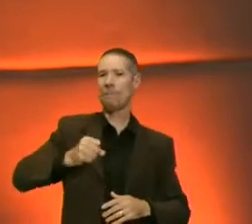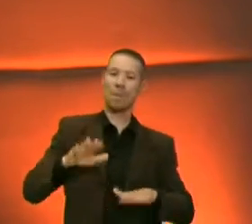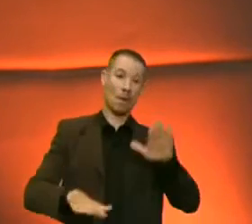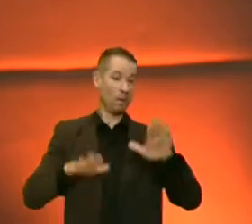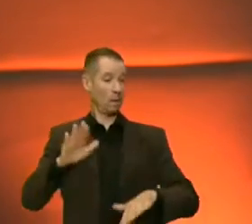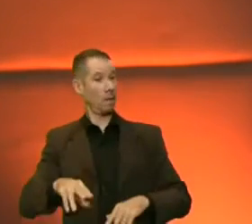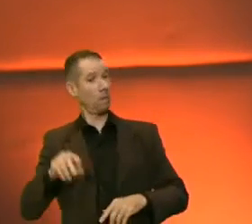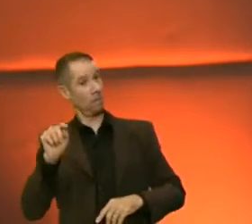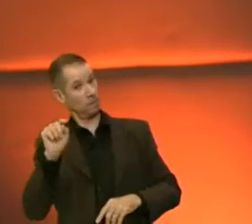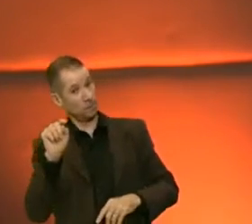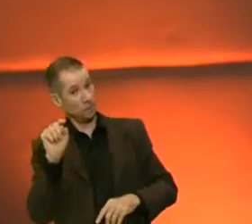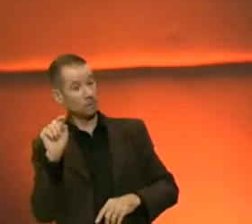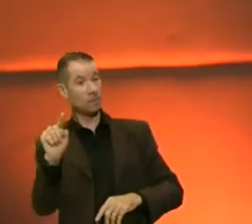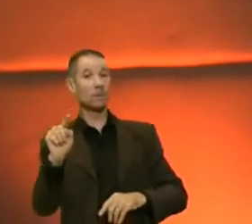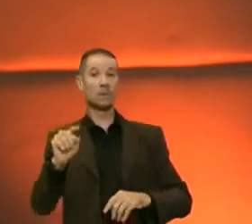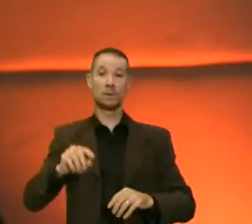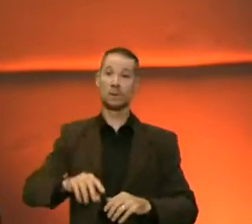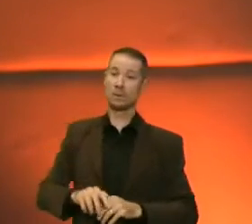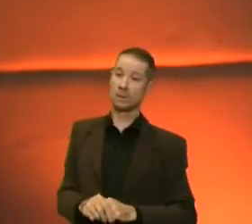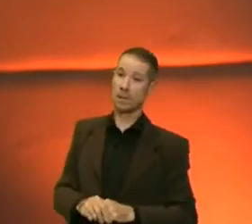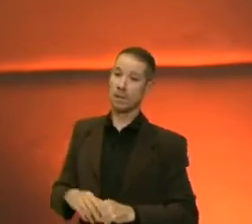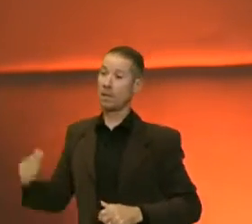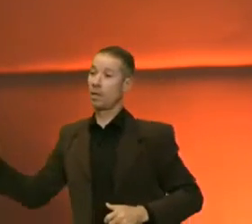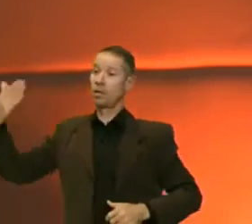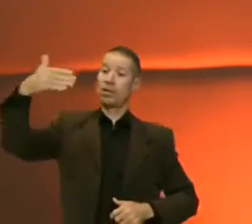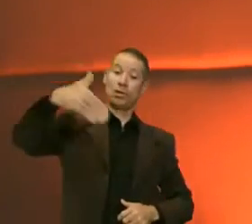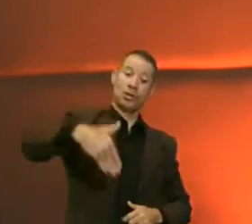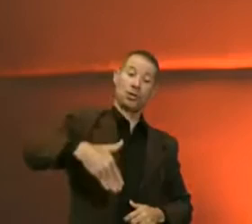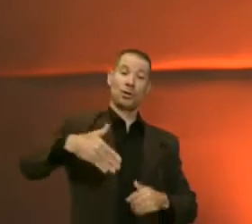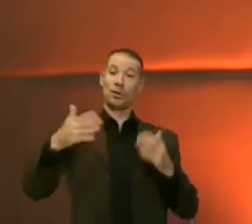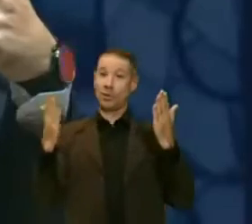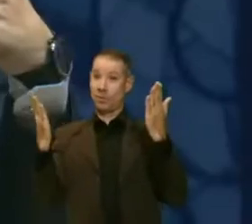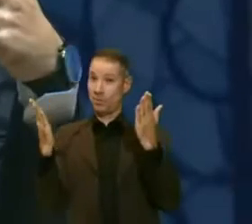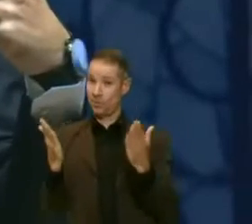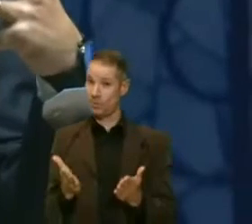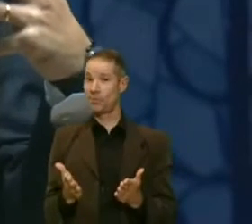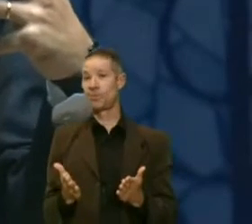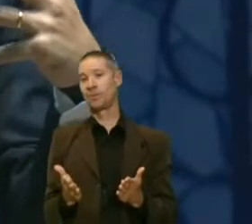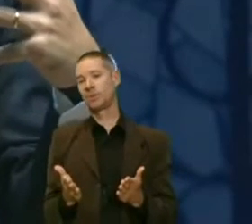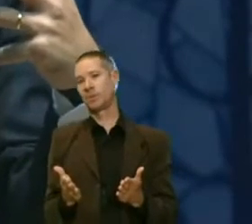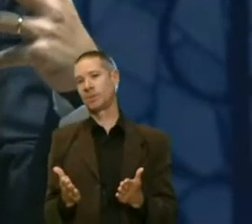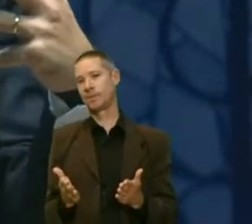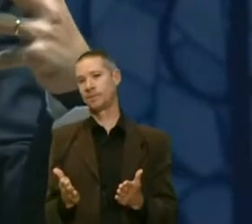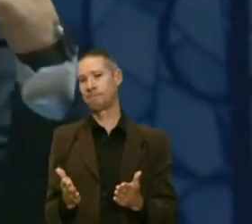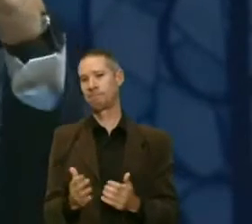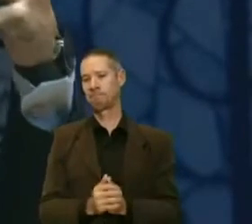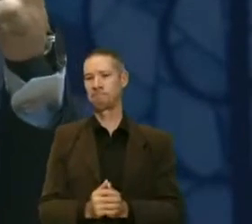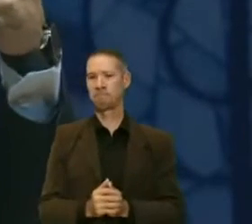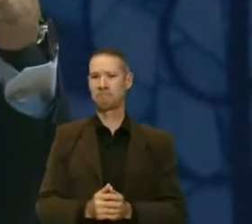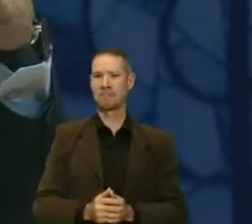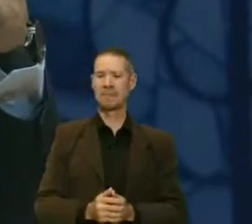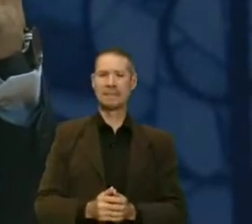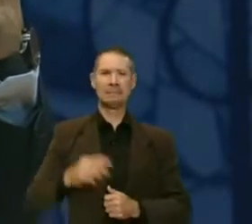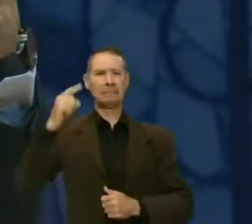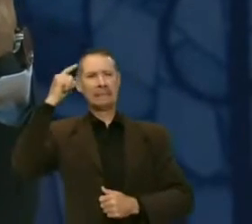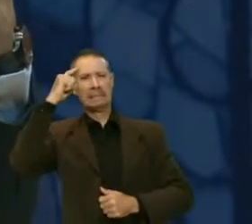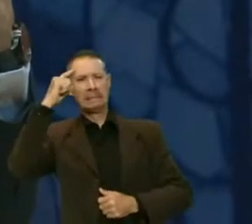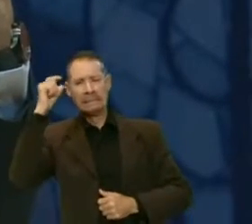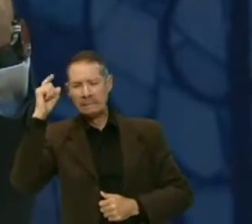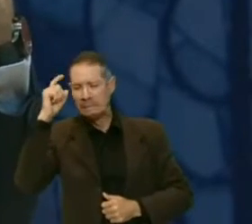Talvez você chegou aqui hoje e está difícil,